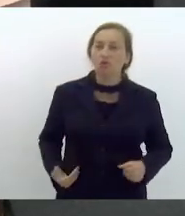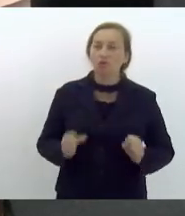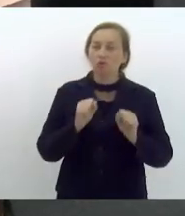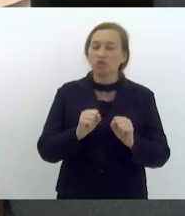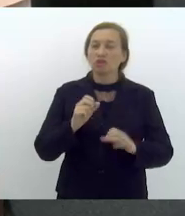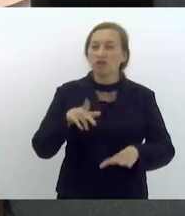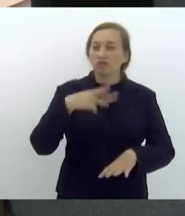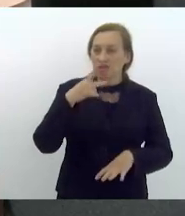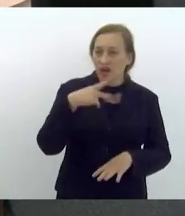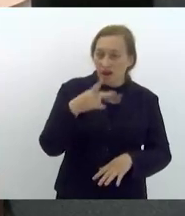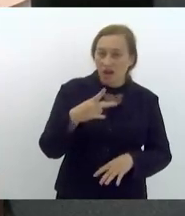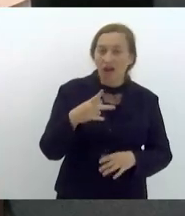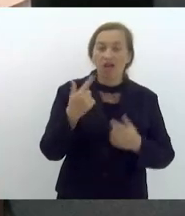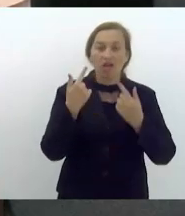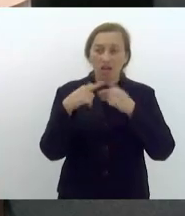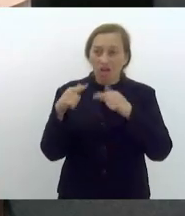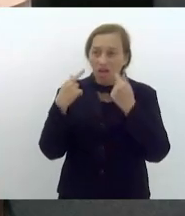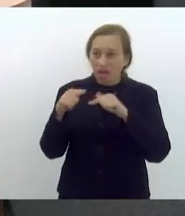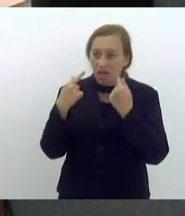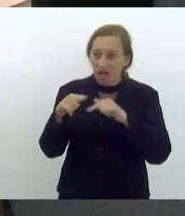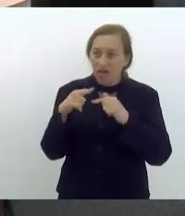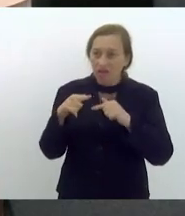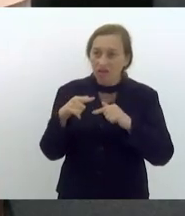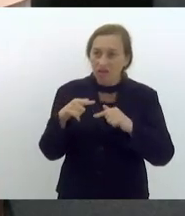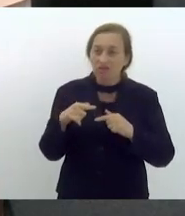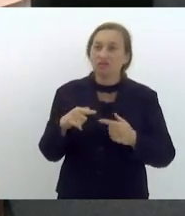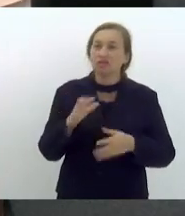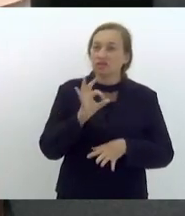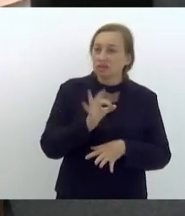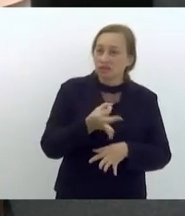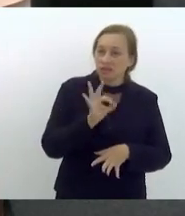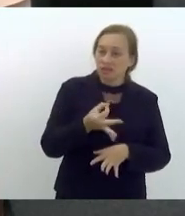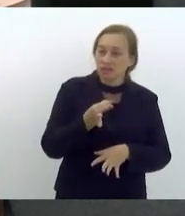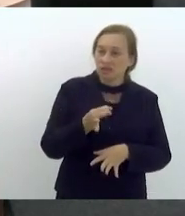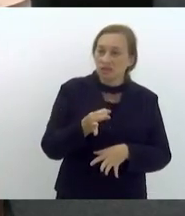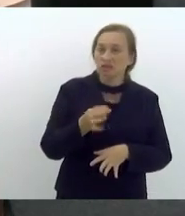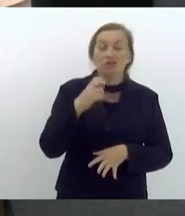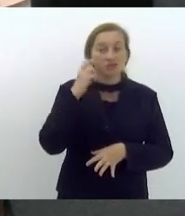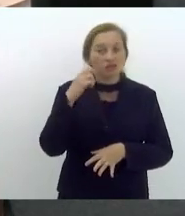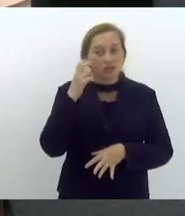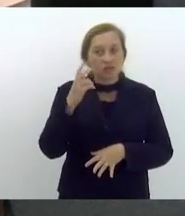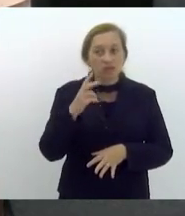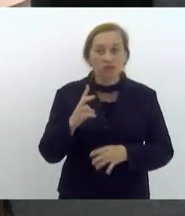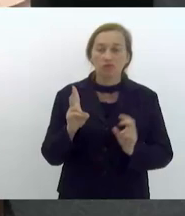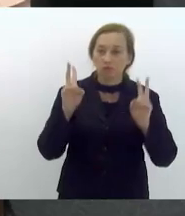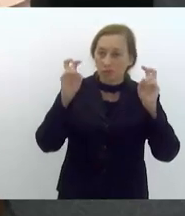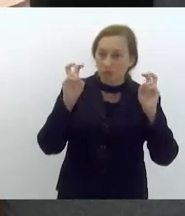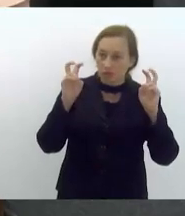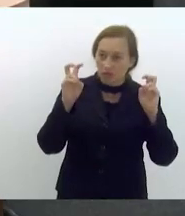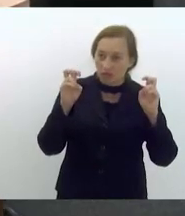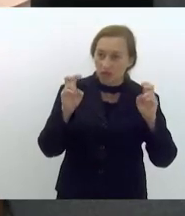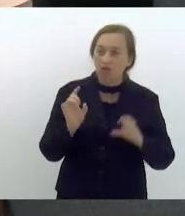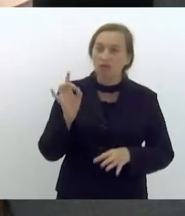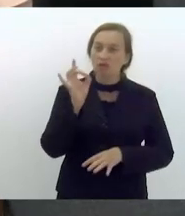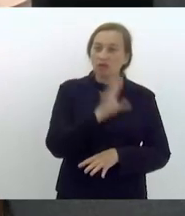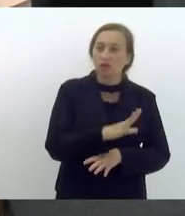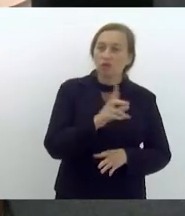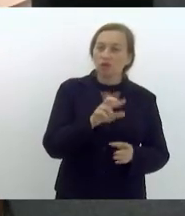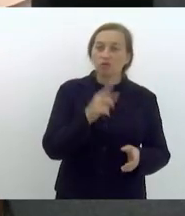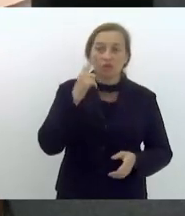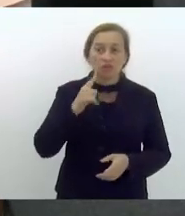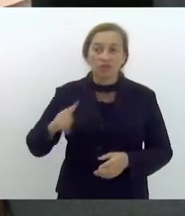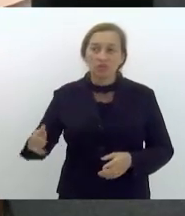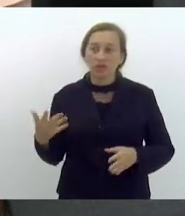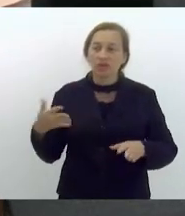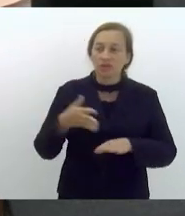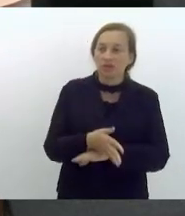postergar questionar e criar de fato constrangimento para as pessoas chegaram na última semana antes do recesso